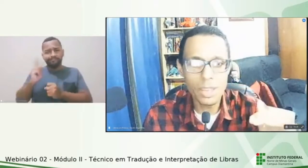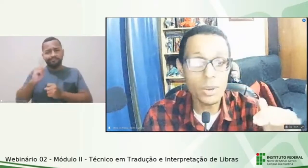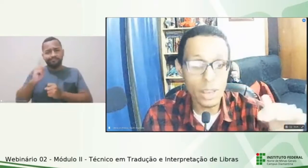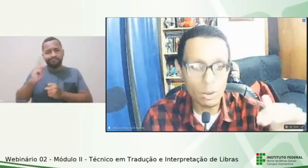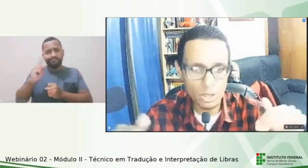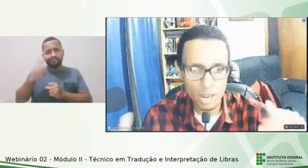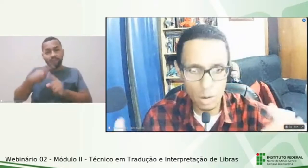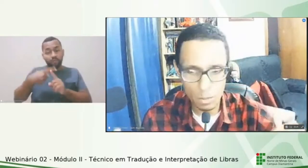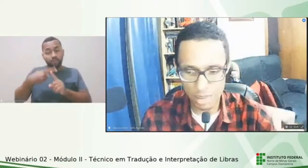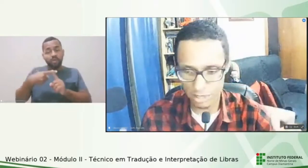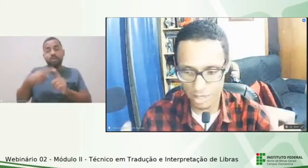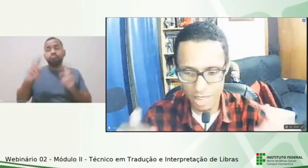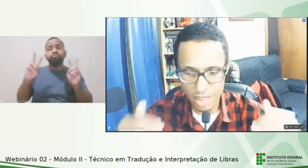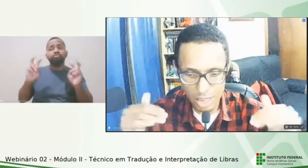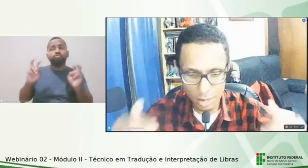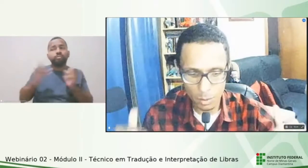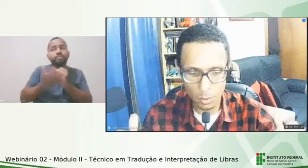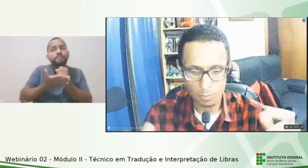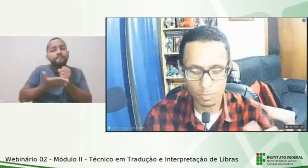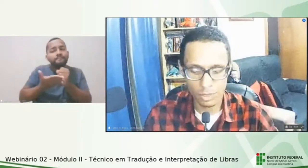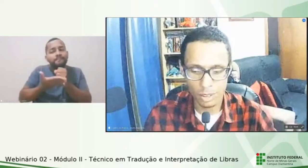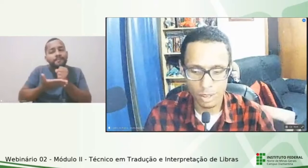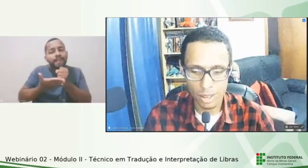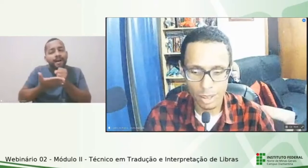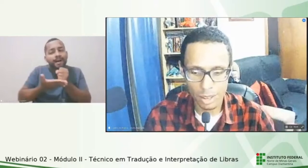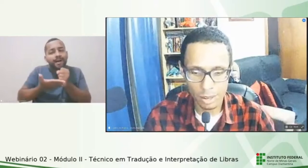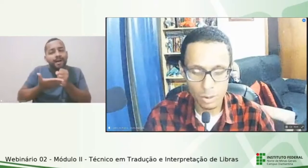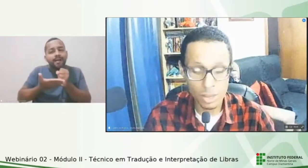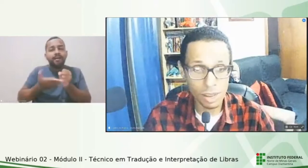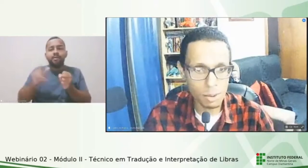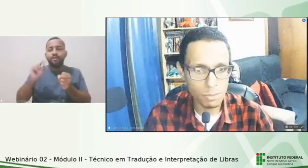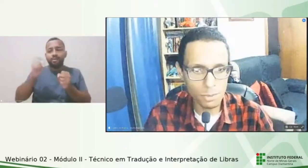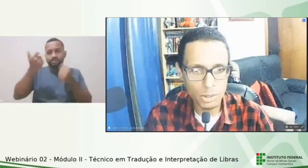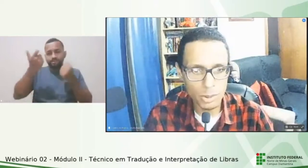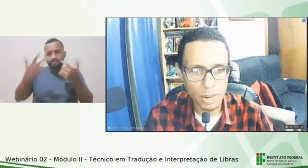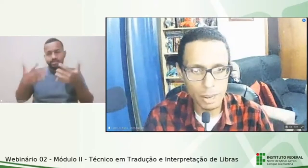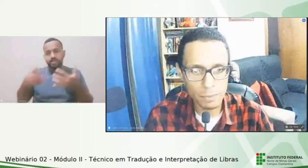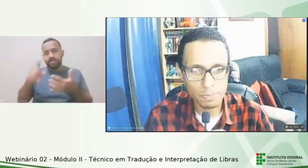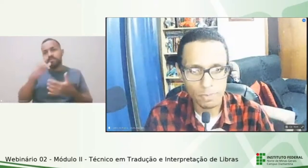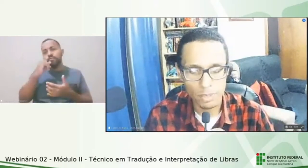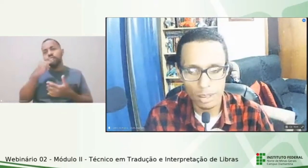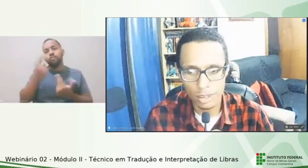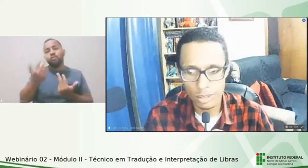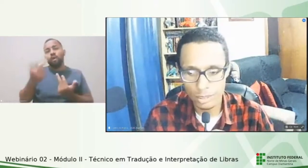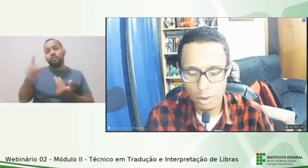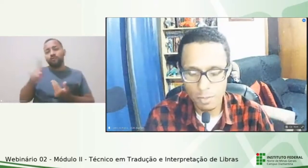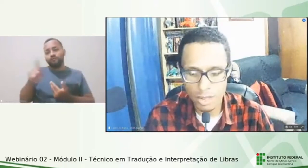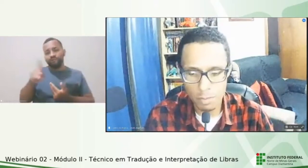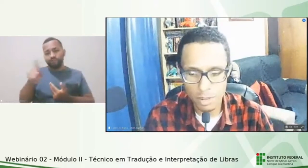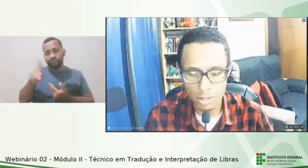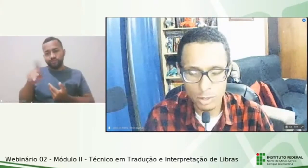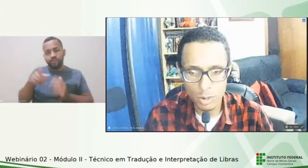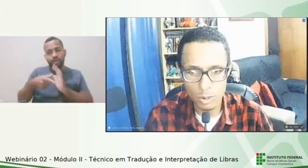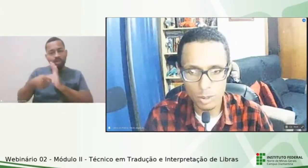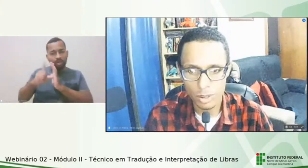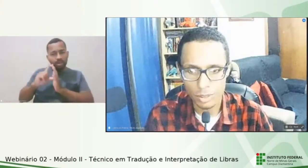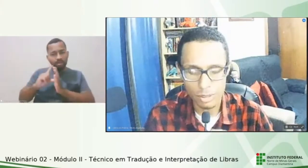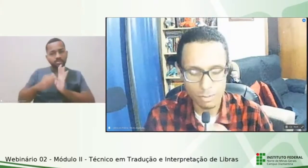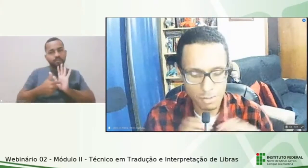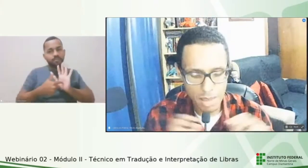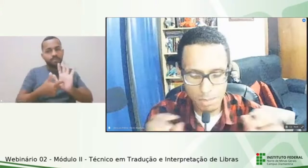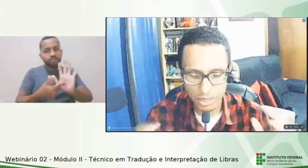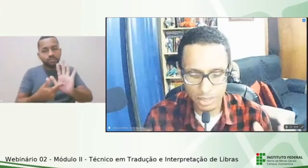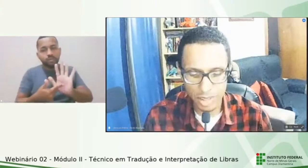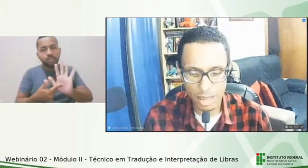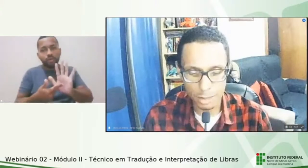O que, que eu quero dizer com basiquinho? O que a professora anteriormente apresentou, né,